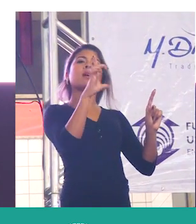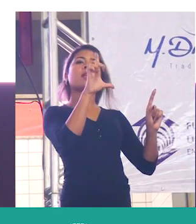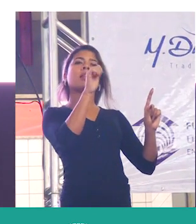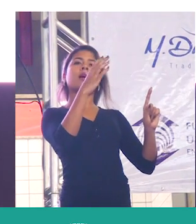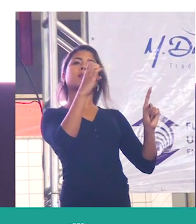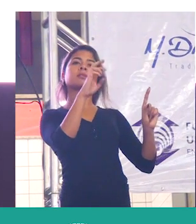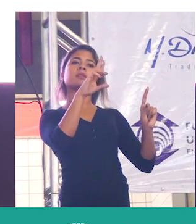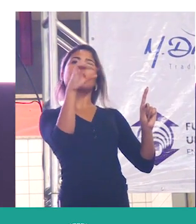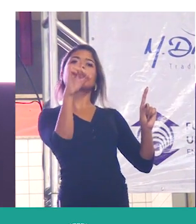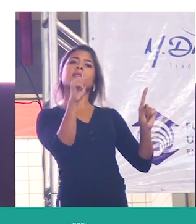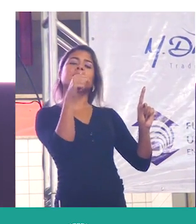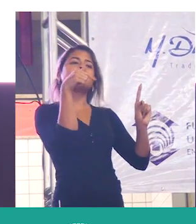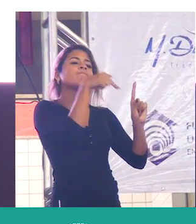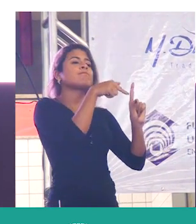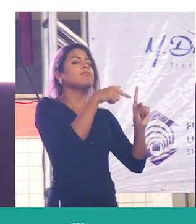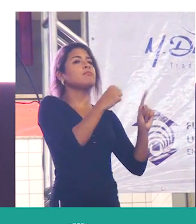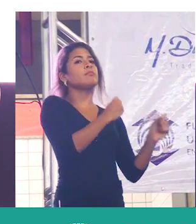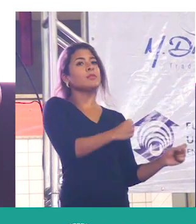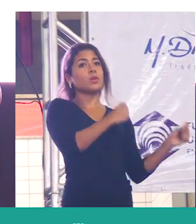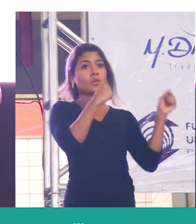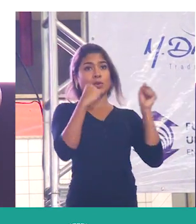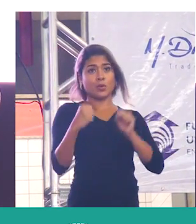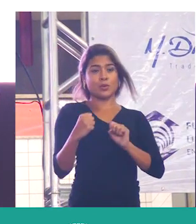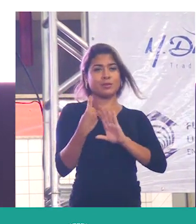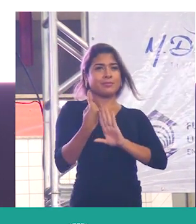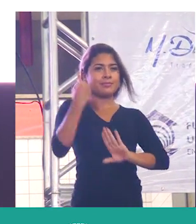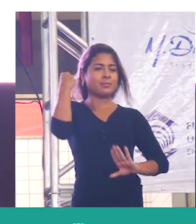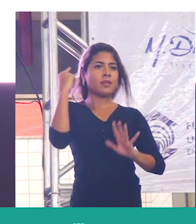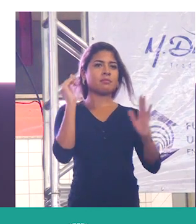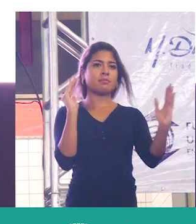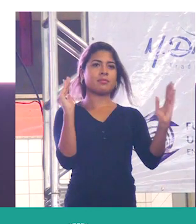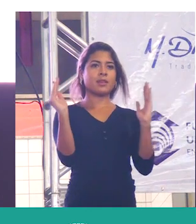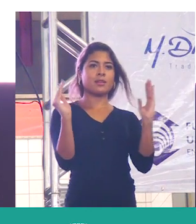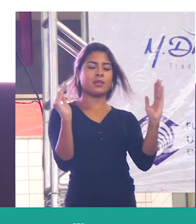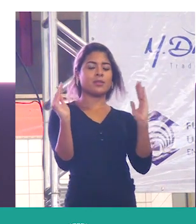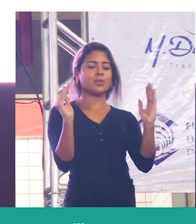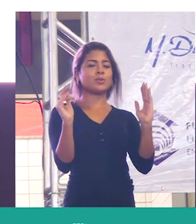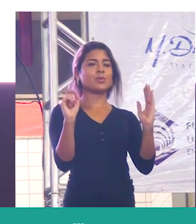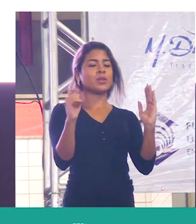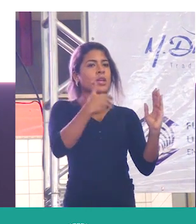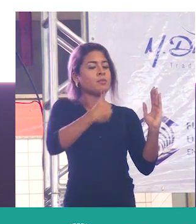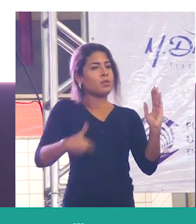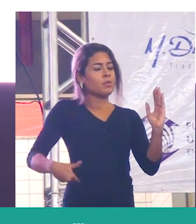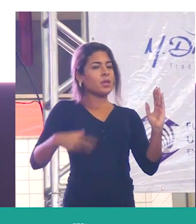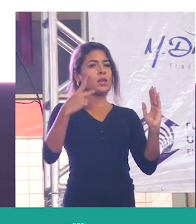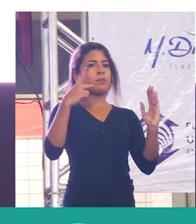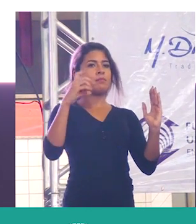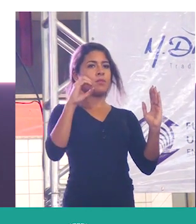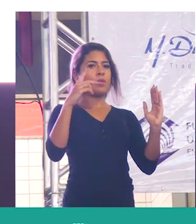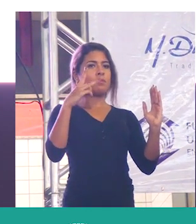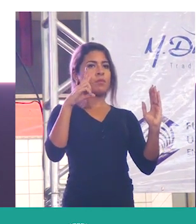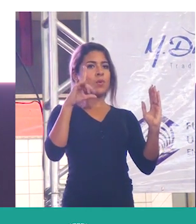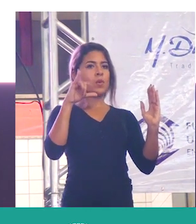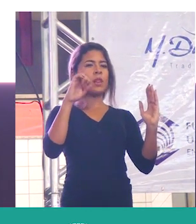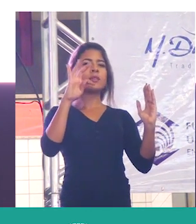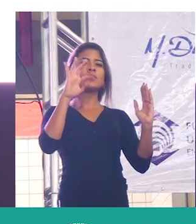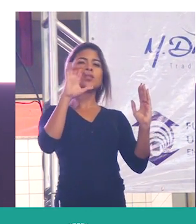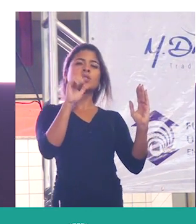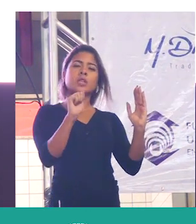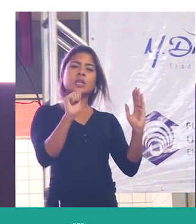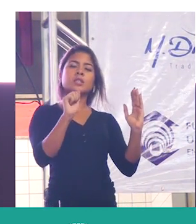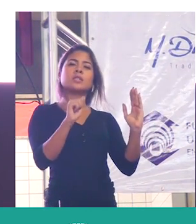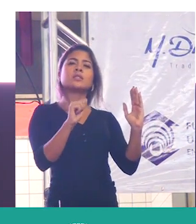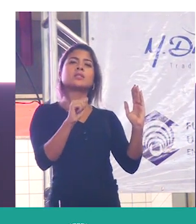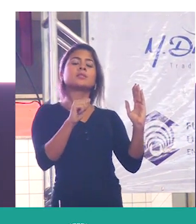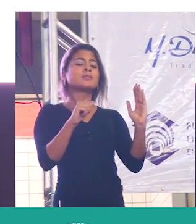muito poderoso, nesse período chamado de República Populista. Ele era um cara que fez